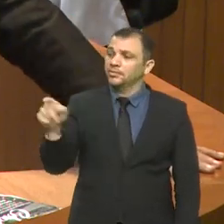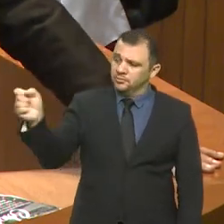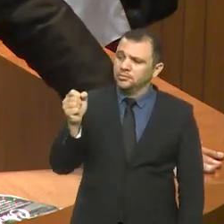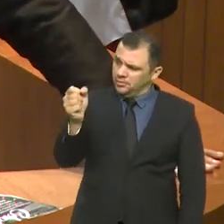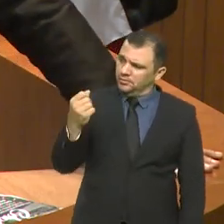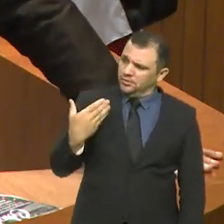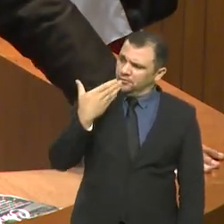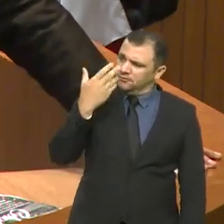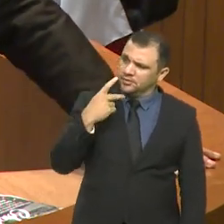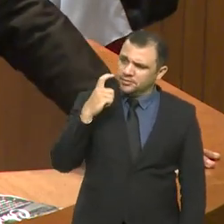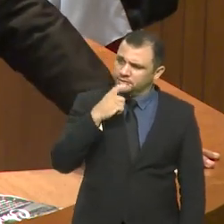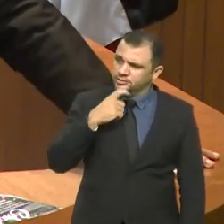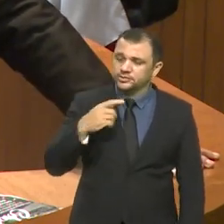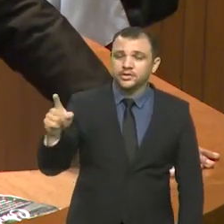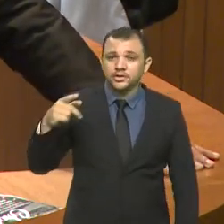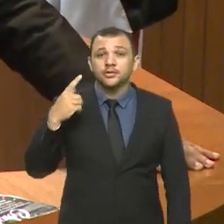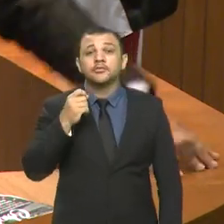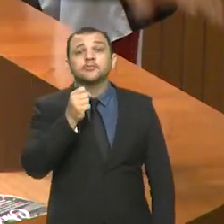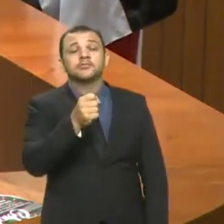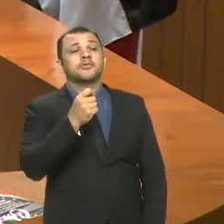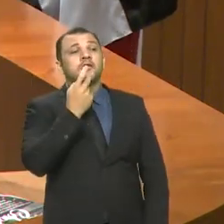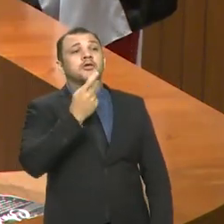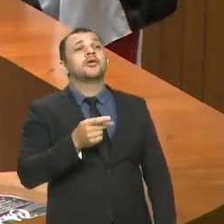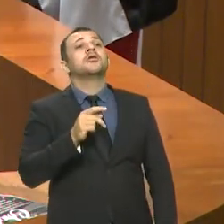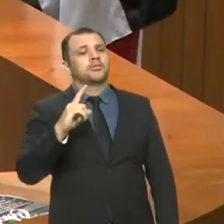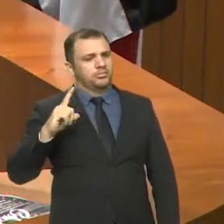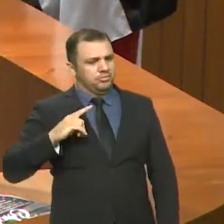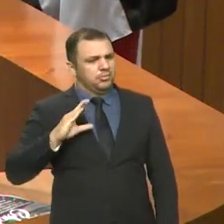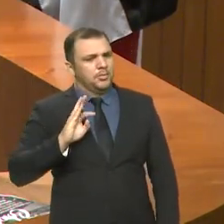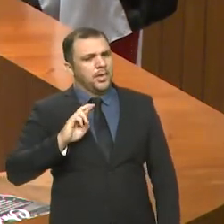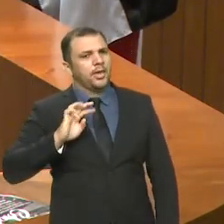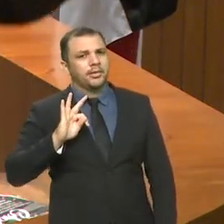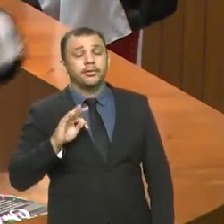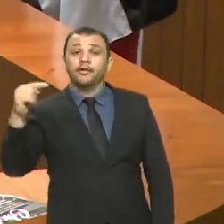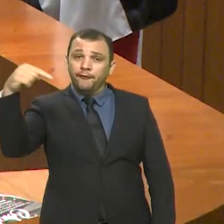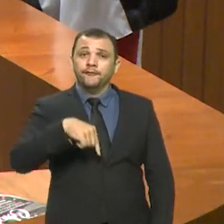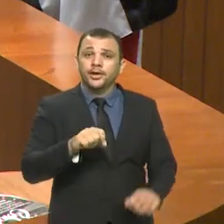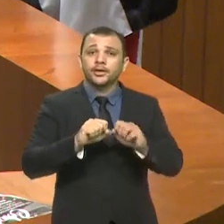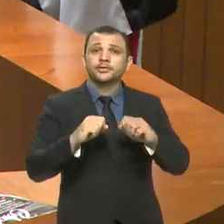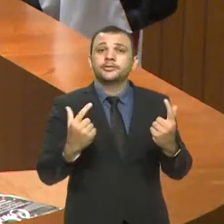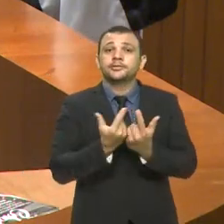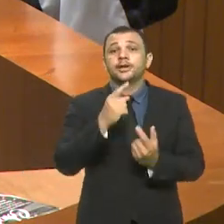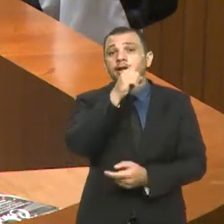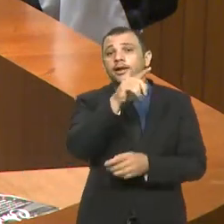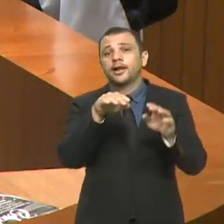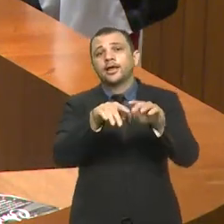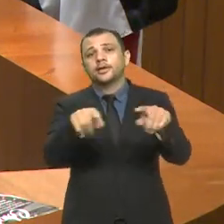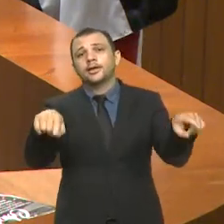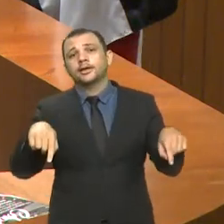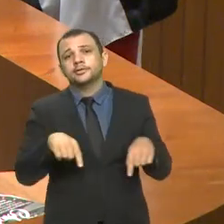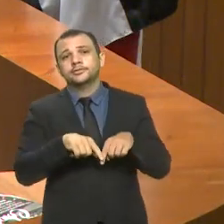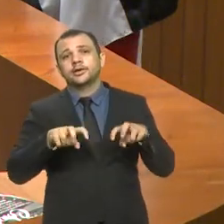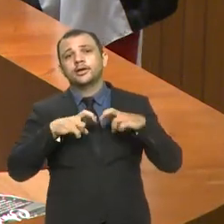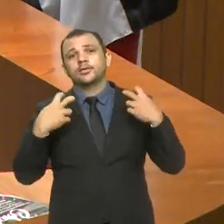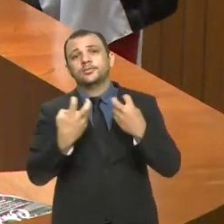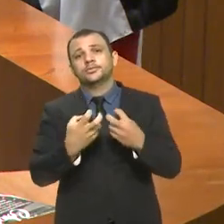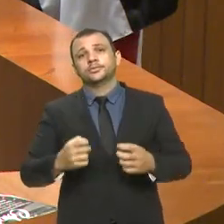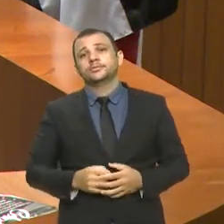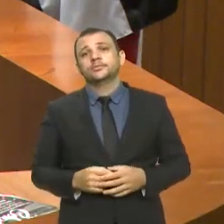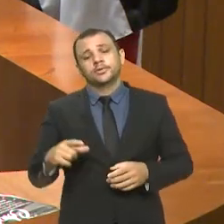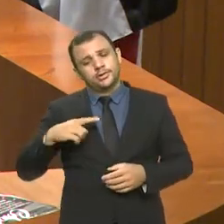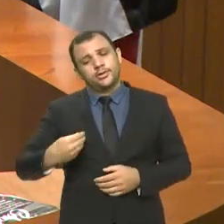não, vai ter BRT. Vieram aqui na Assembleia, na sala de comissões, estava lá deputado